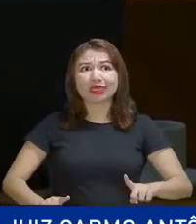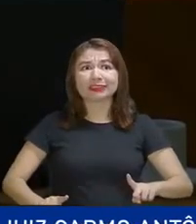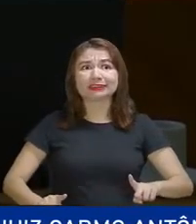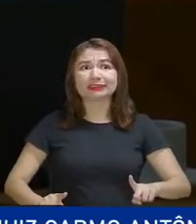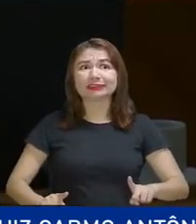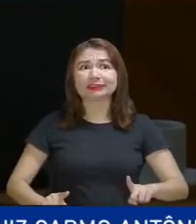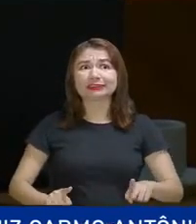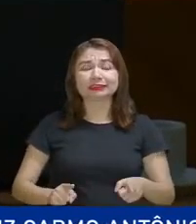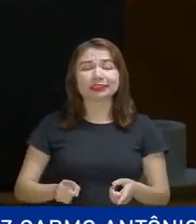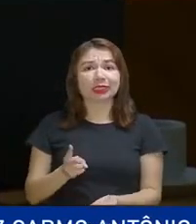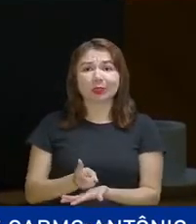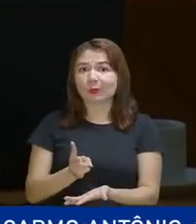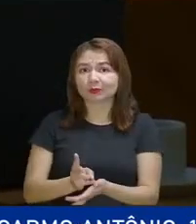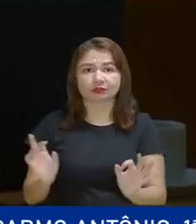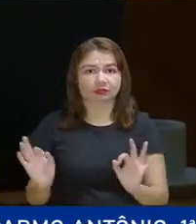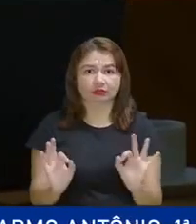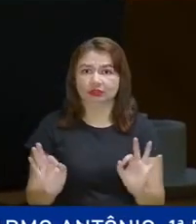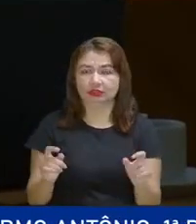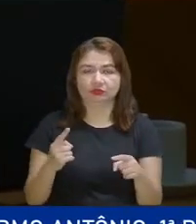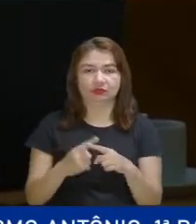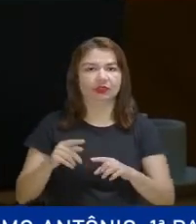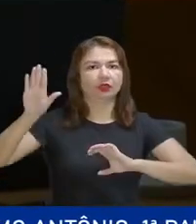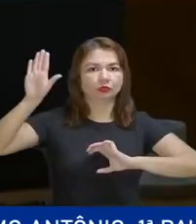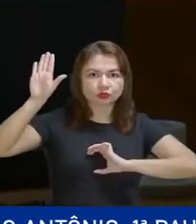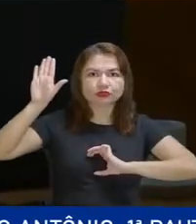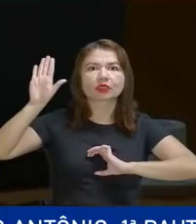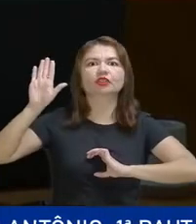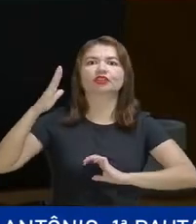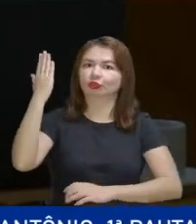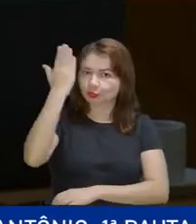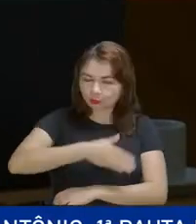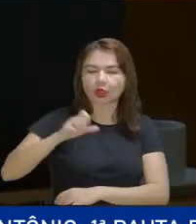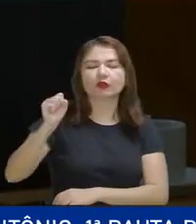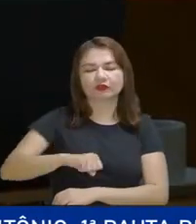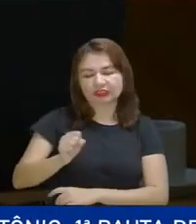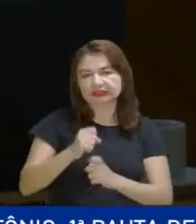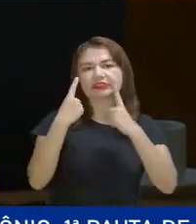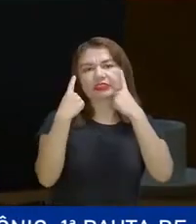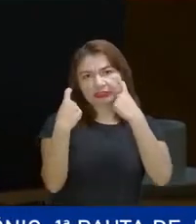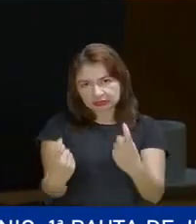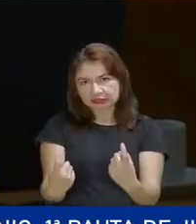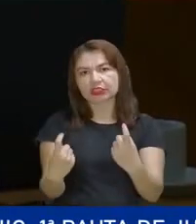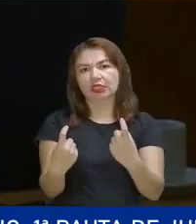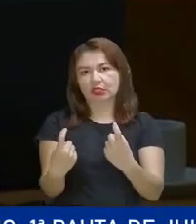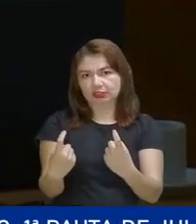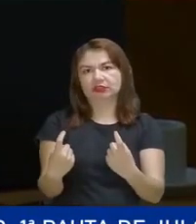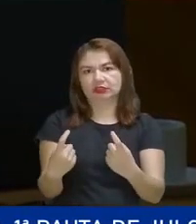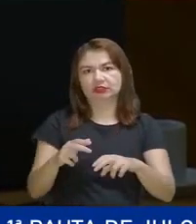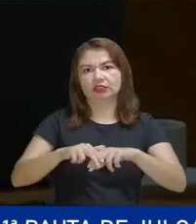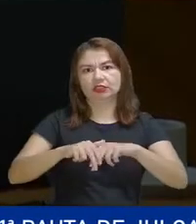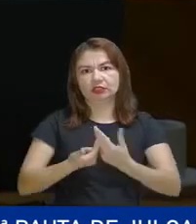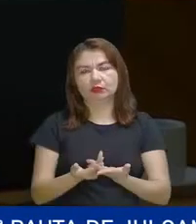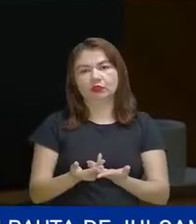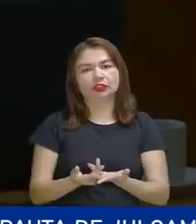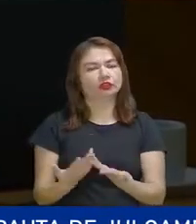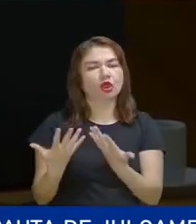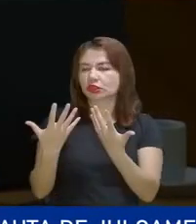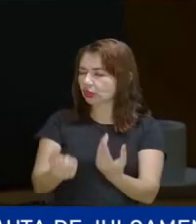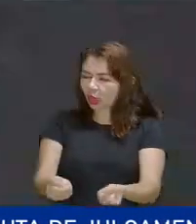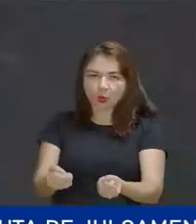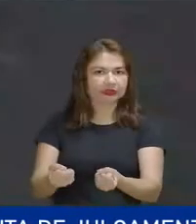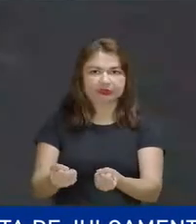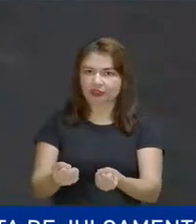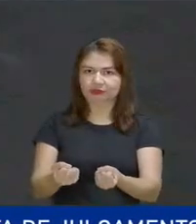a realidade objetiva dos autores como candidatos comprova o interesse na demanda. Então, por isso, eu rejeito essa